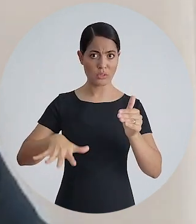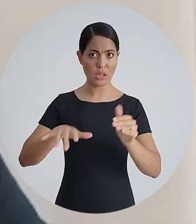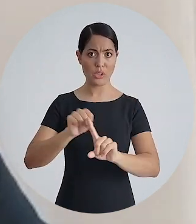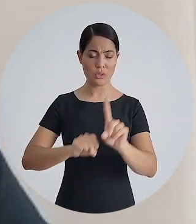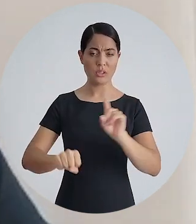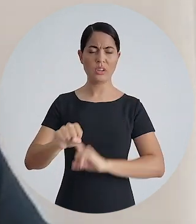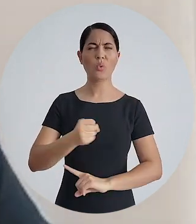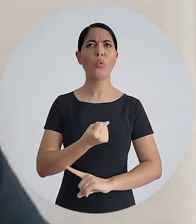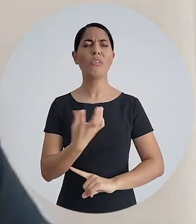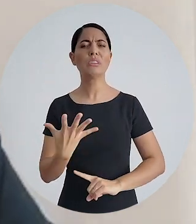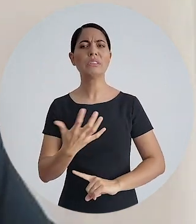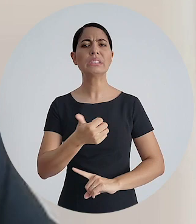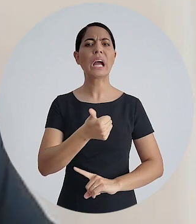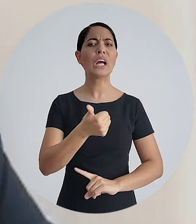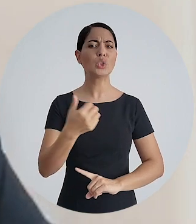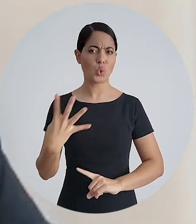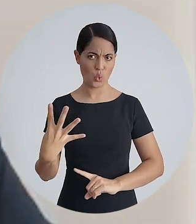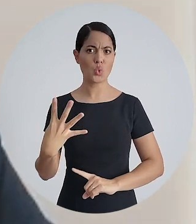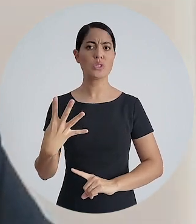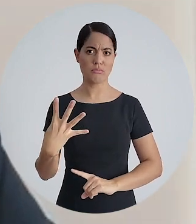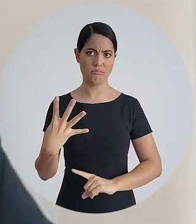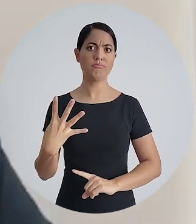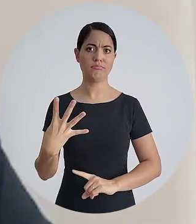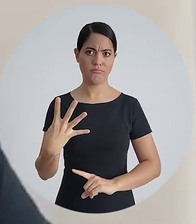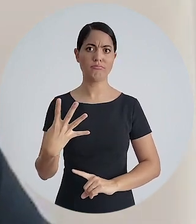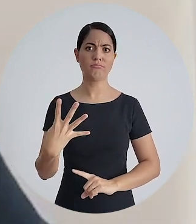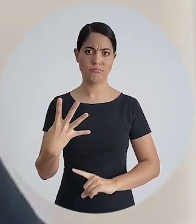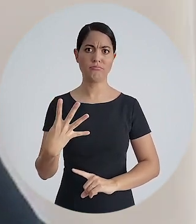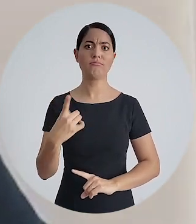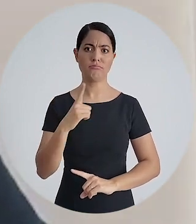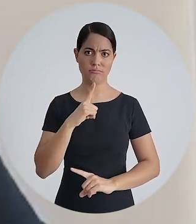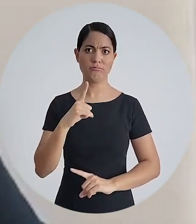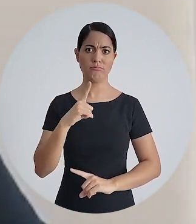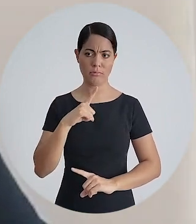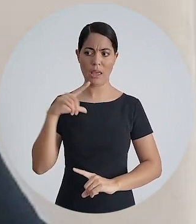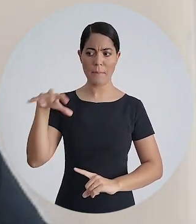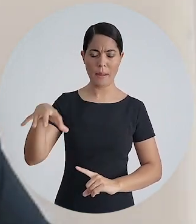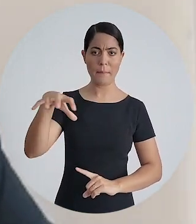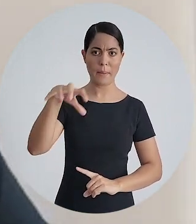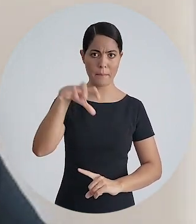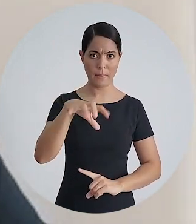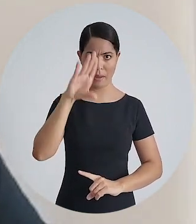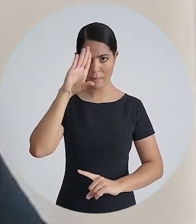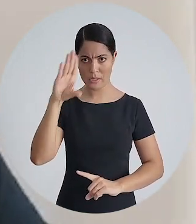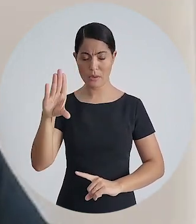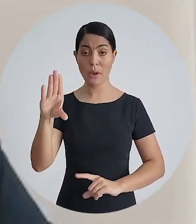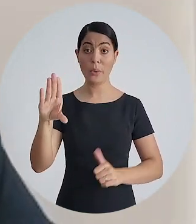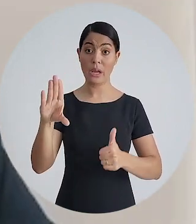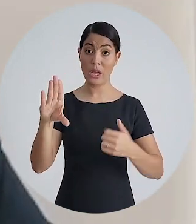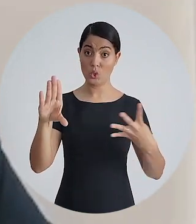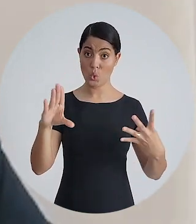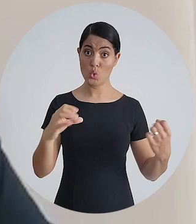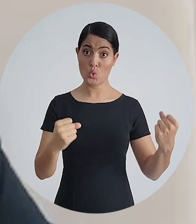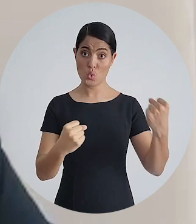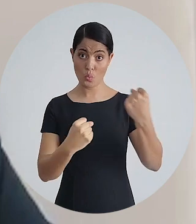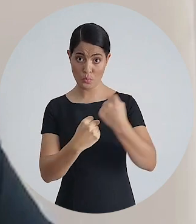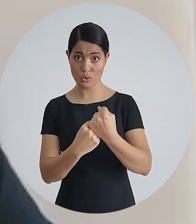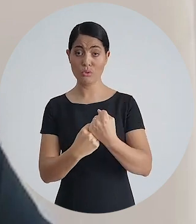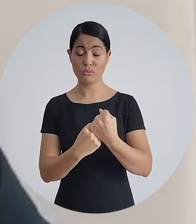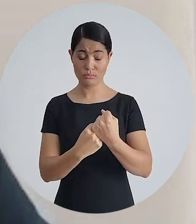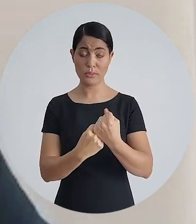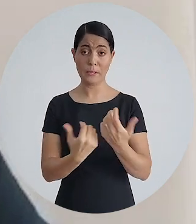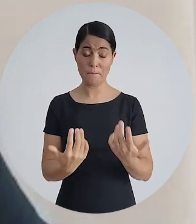sociedade civil, que são 14 entidades titulares e 14 entidades suplentes, e